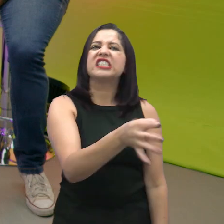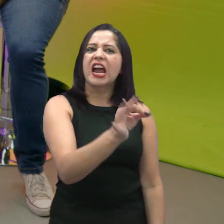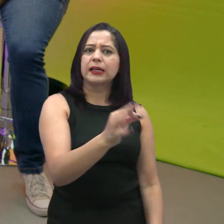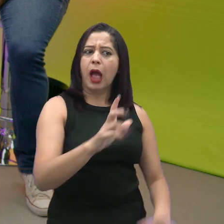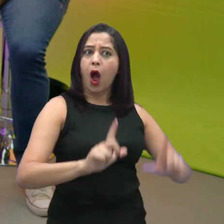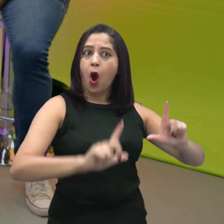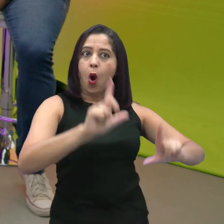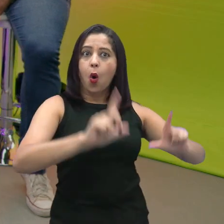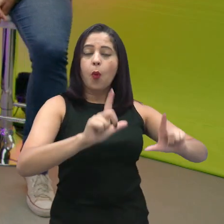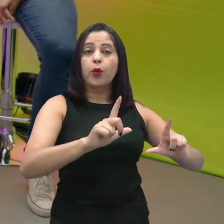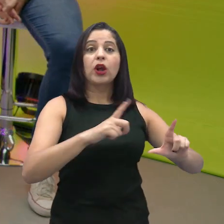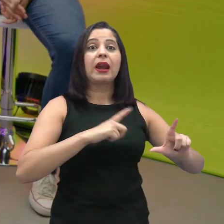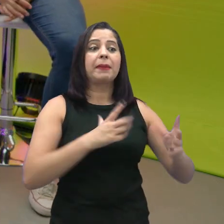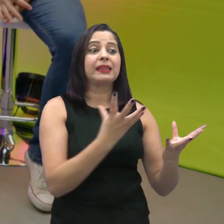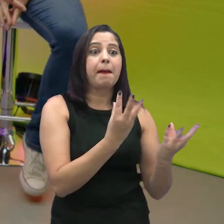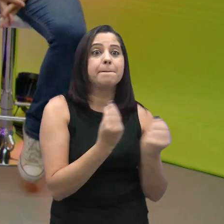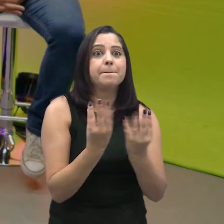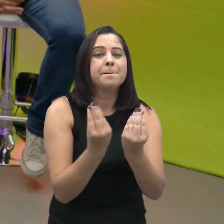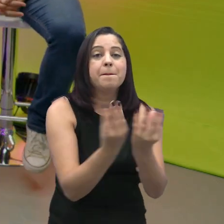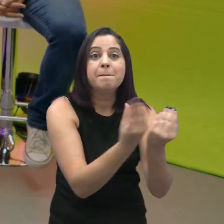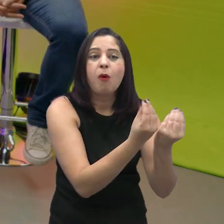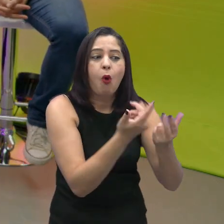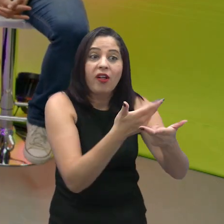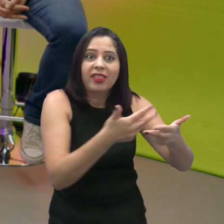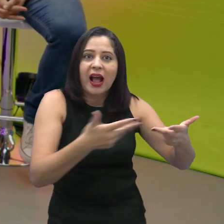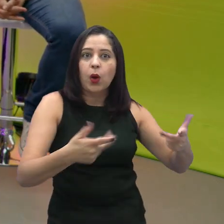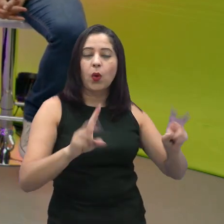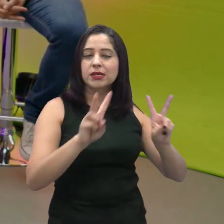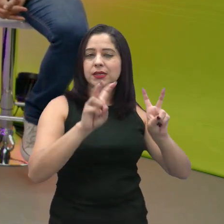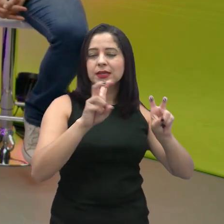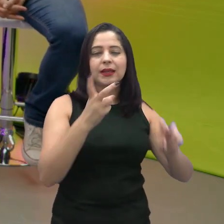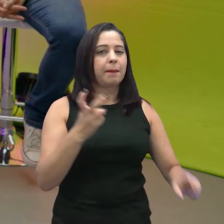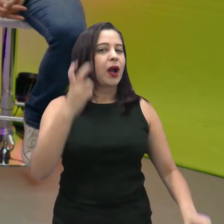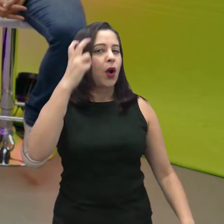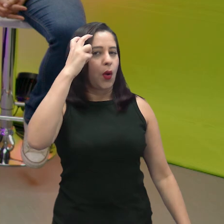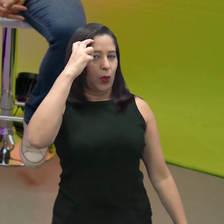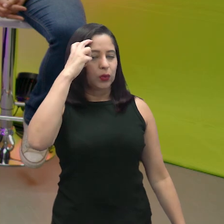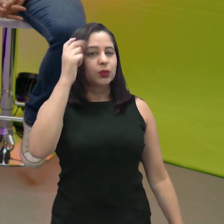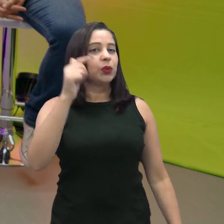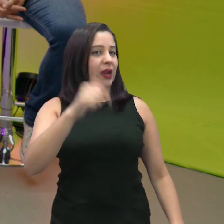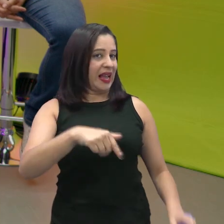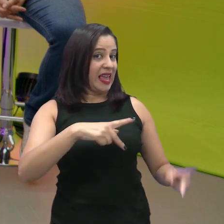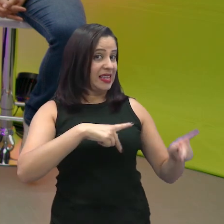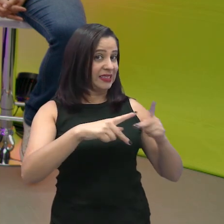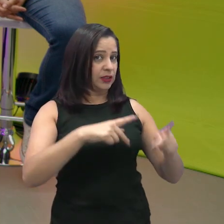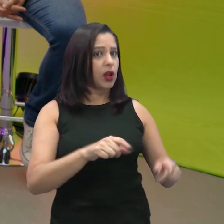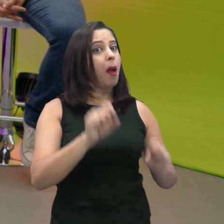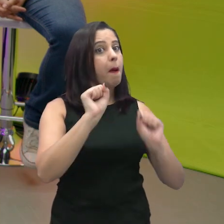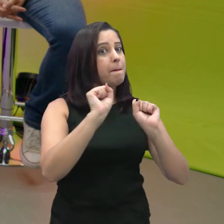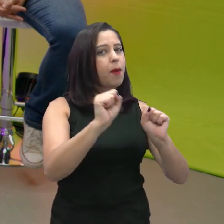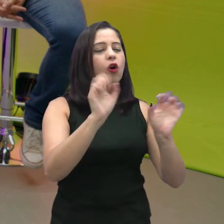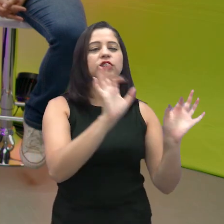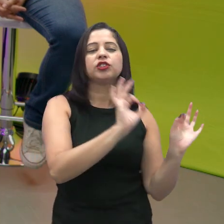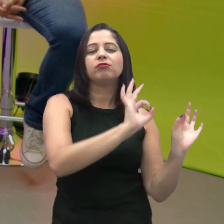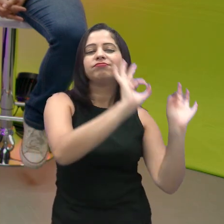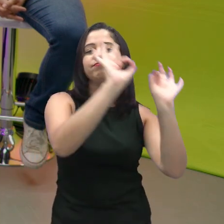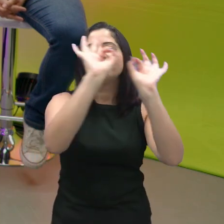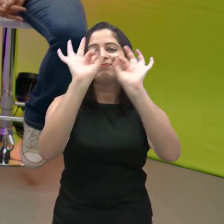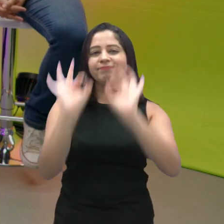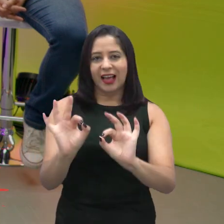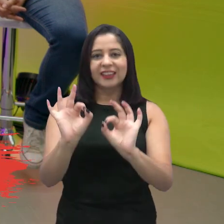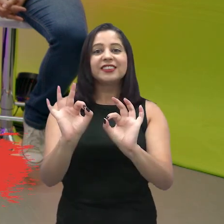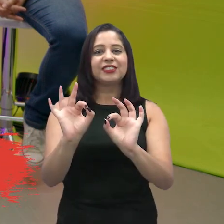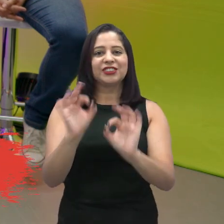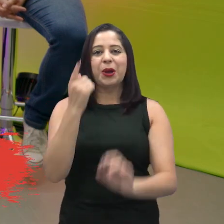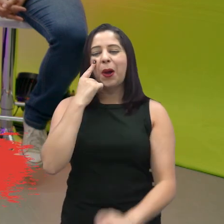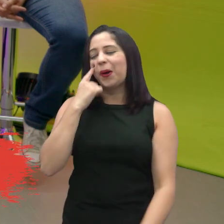aqui mesmo, gente. É aqui que a gente fala de tudo sobre isso que envolve a cultura na nossa cidade. E você pode acompanhar tudo isso